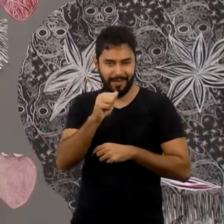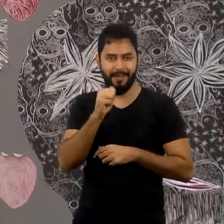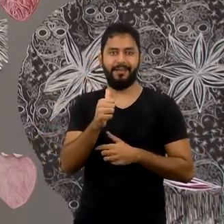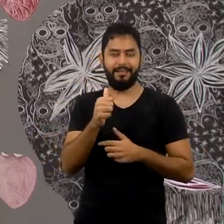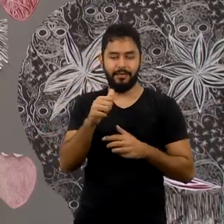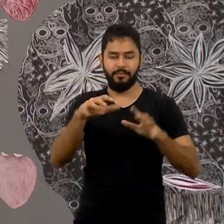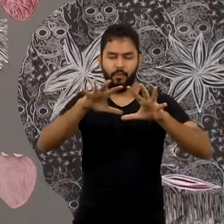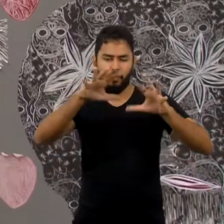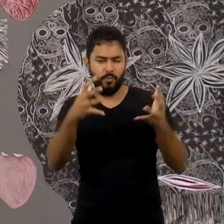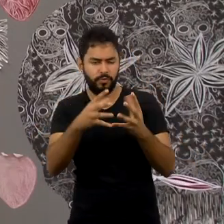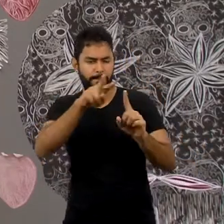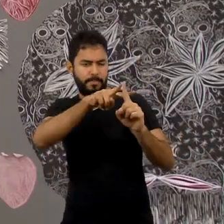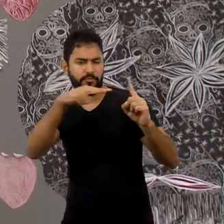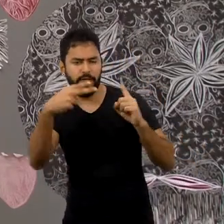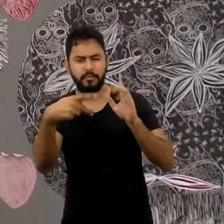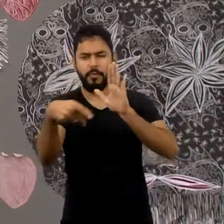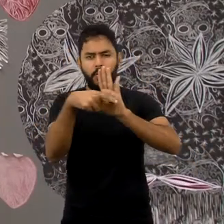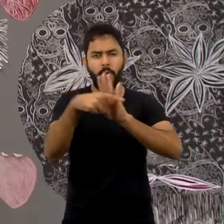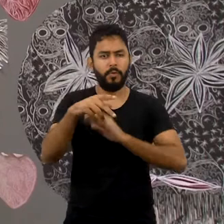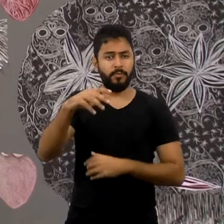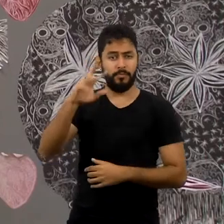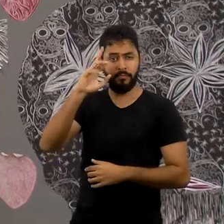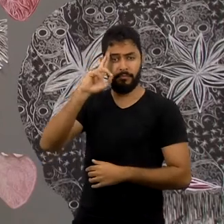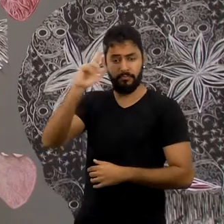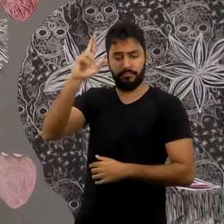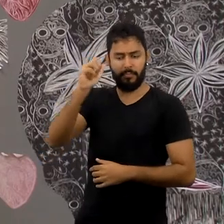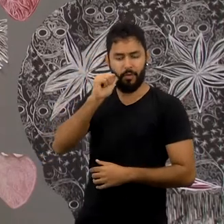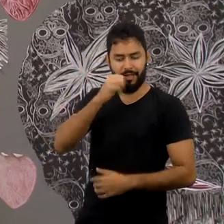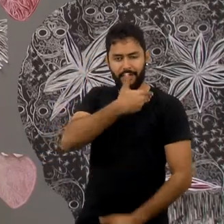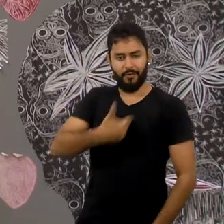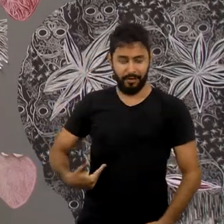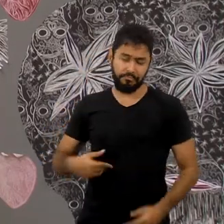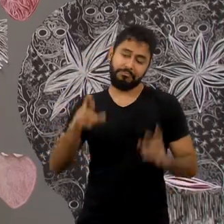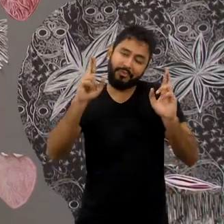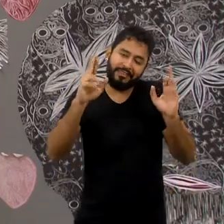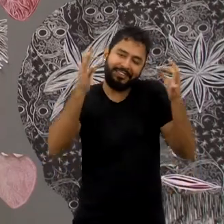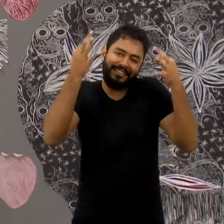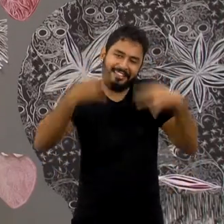mundo governado por mulheres. Quem sabe não dá um pouquinho mais certo.